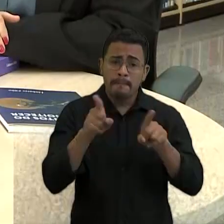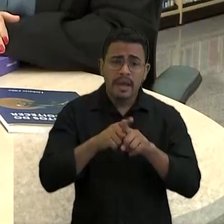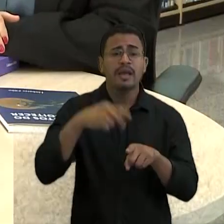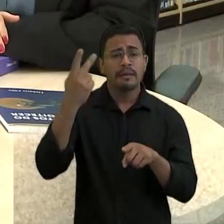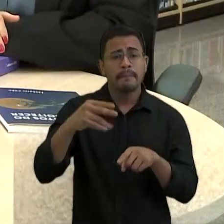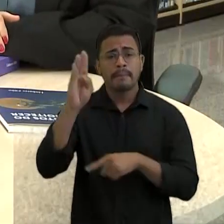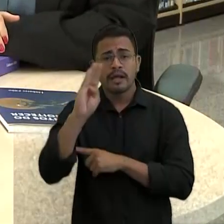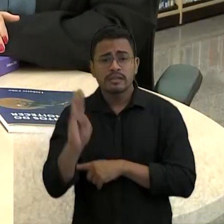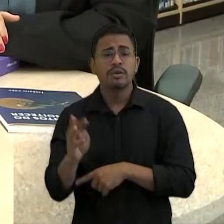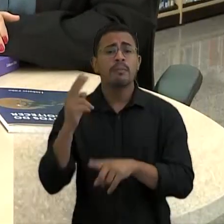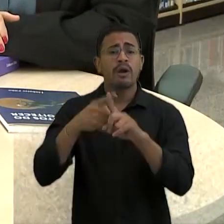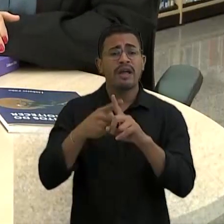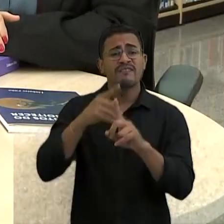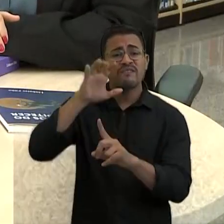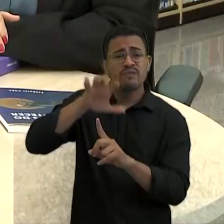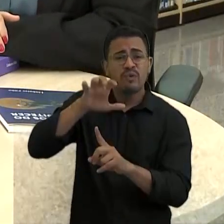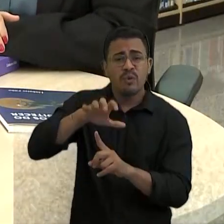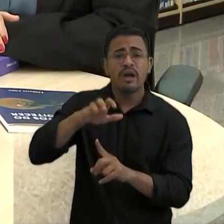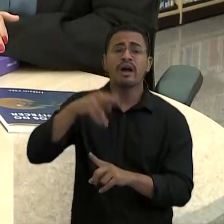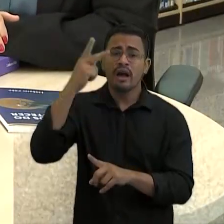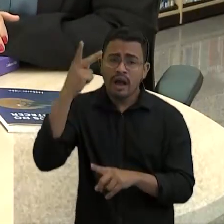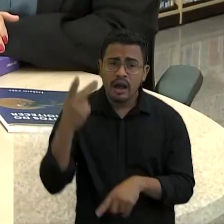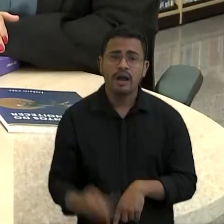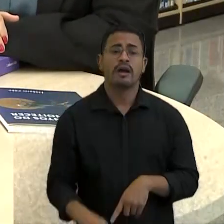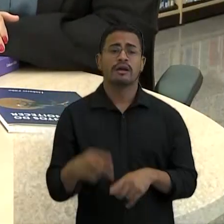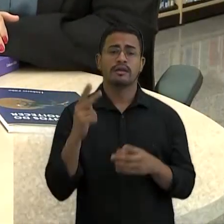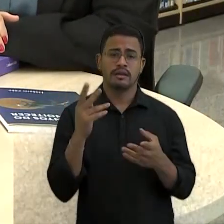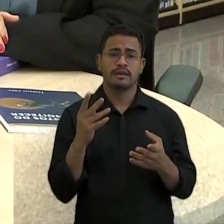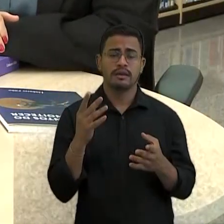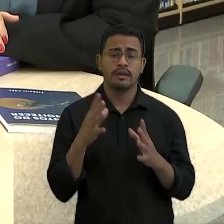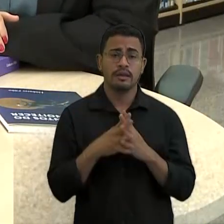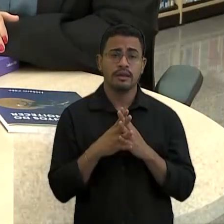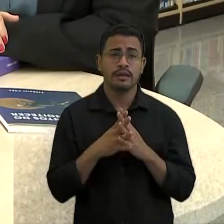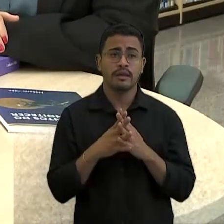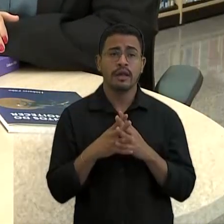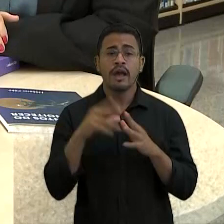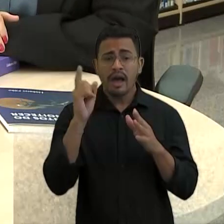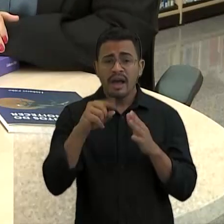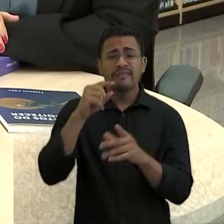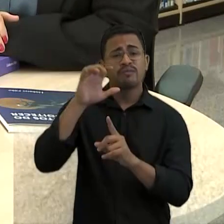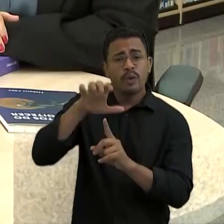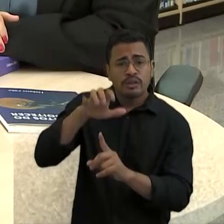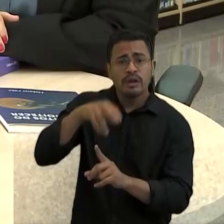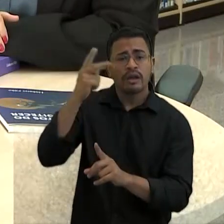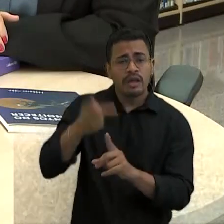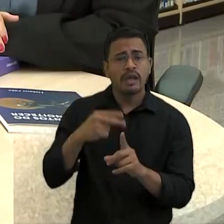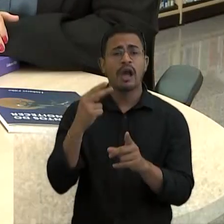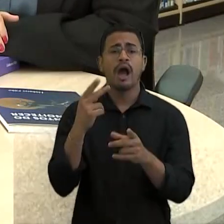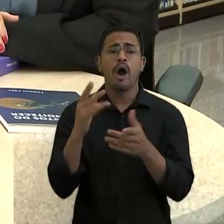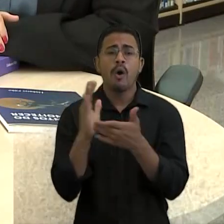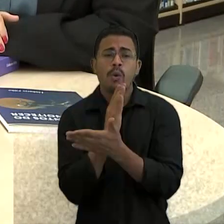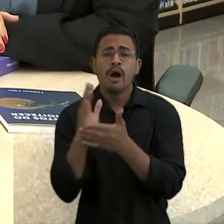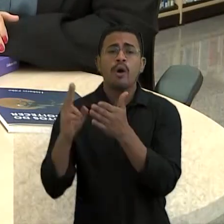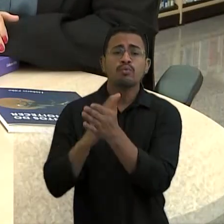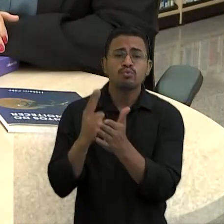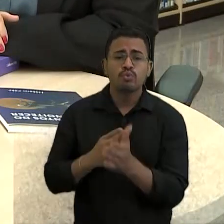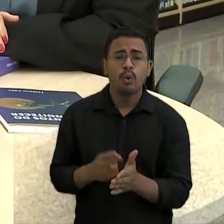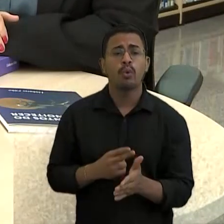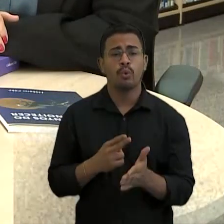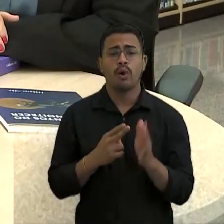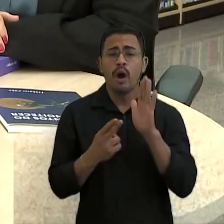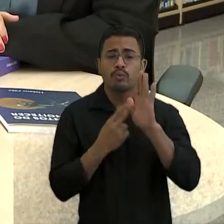ele influiu grandemente autores das duas literaturas.